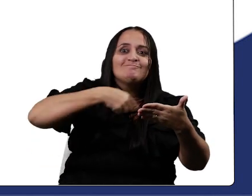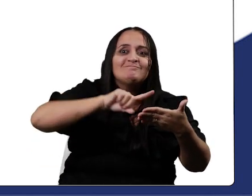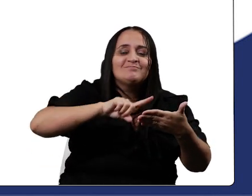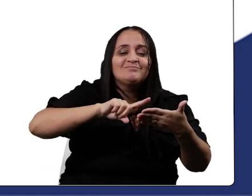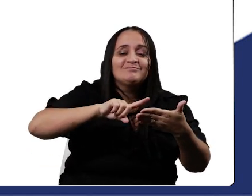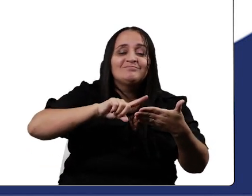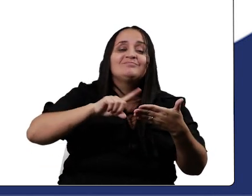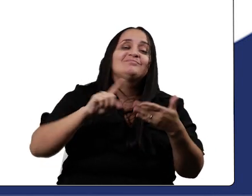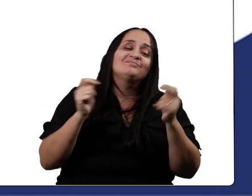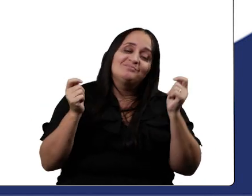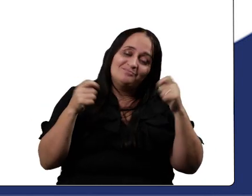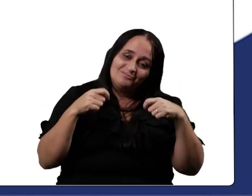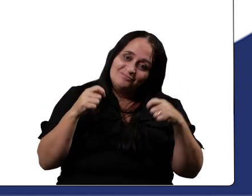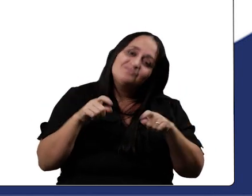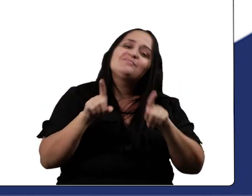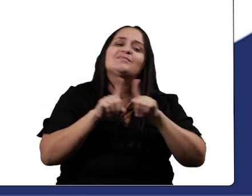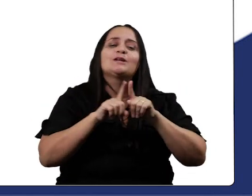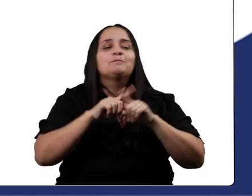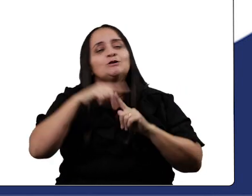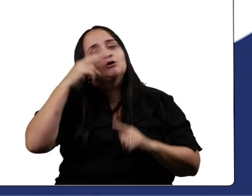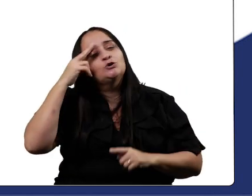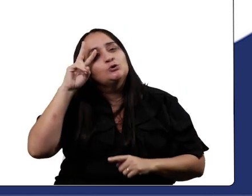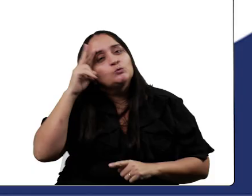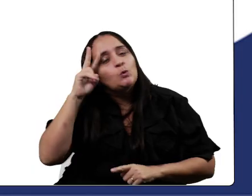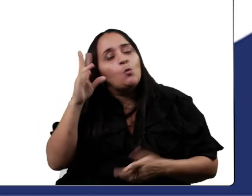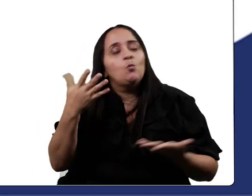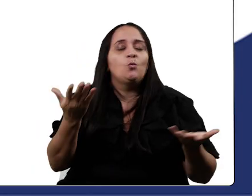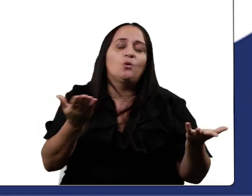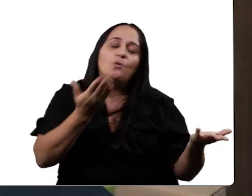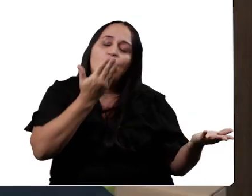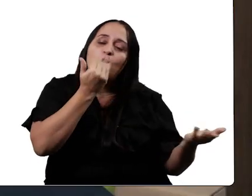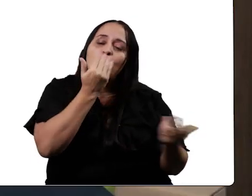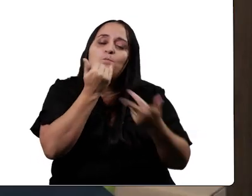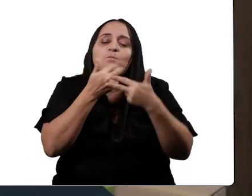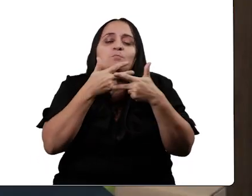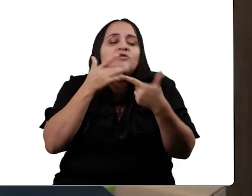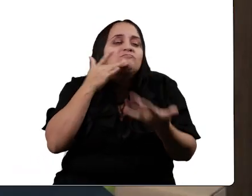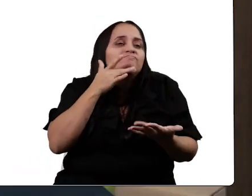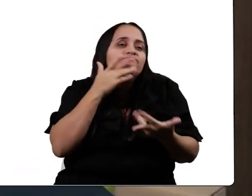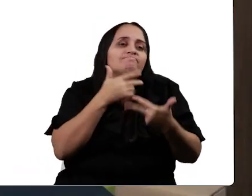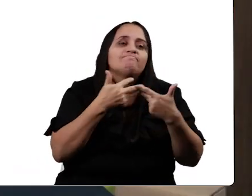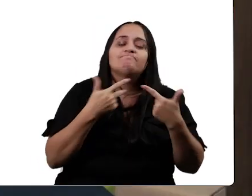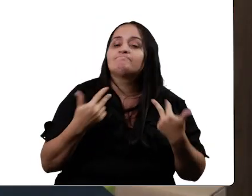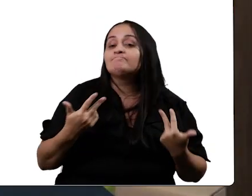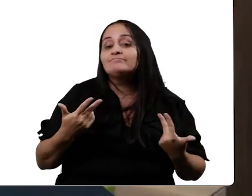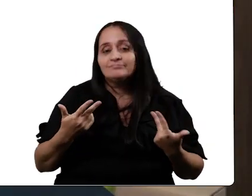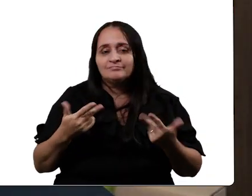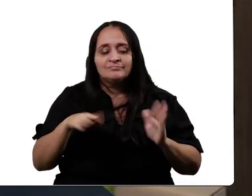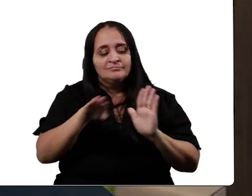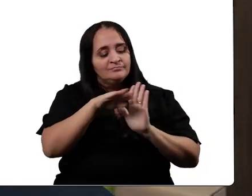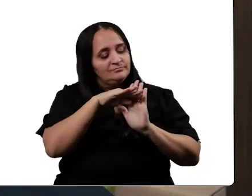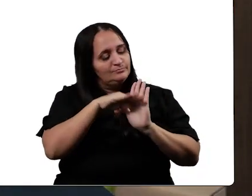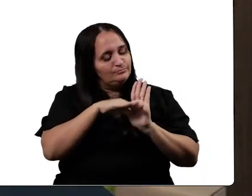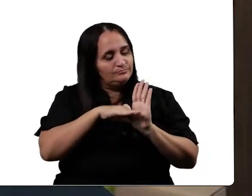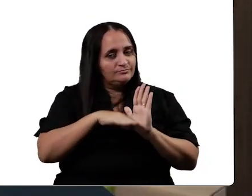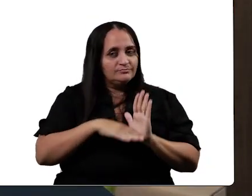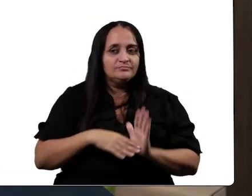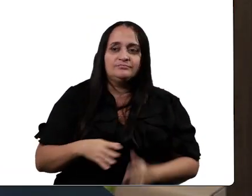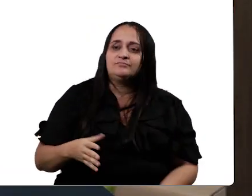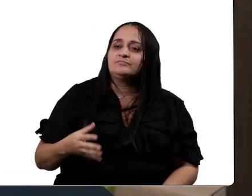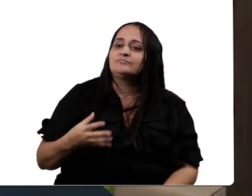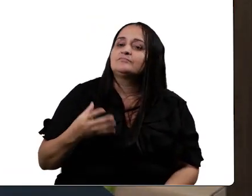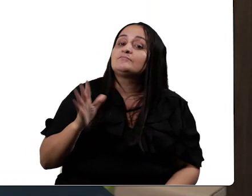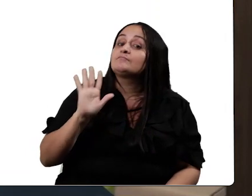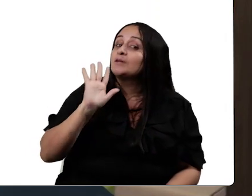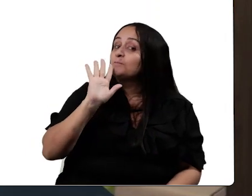Culturais, históricos e gastronômicos que uma região possui. Então, nesse roteiro que eu montei para